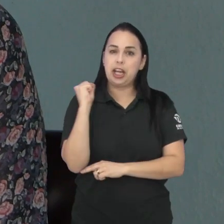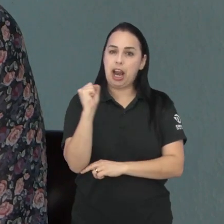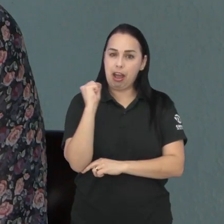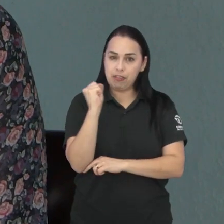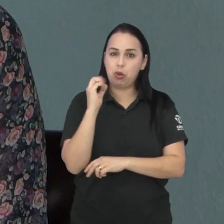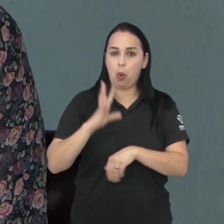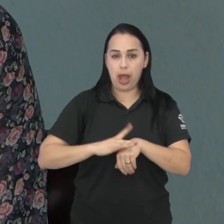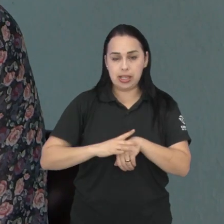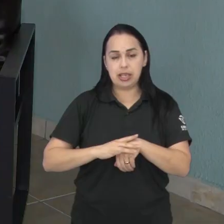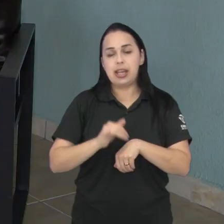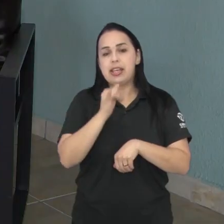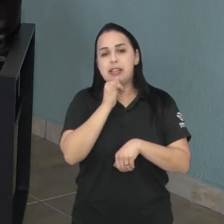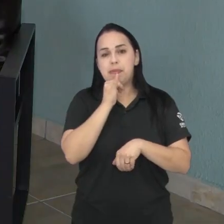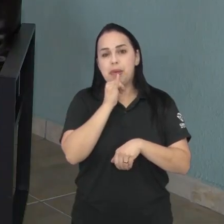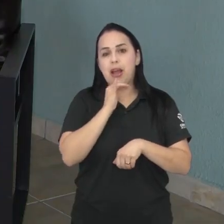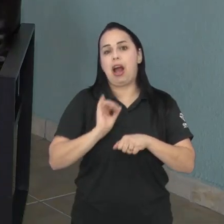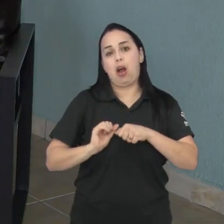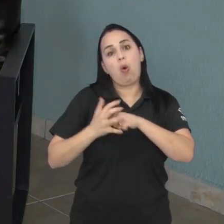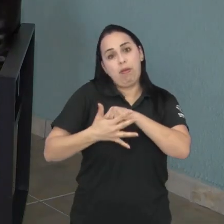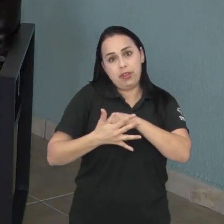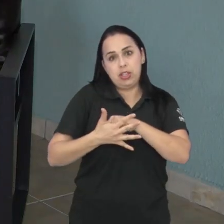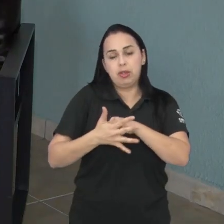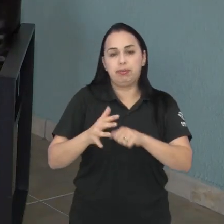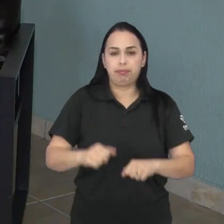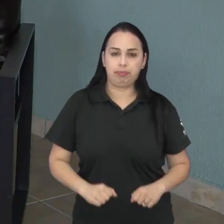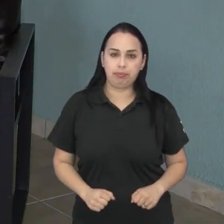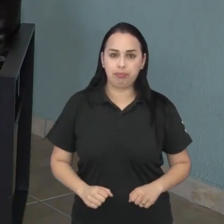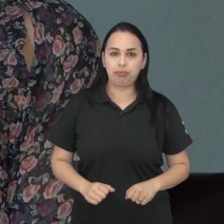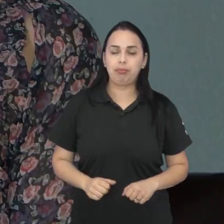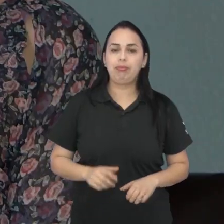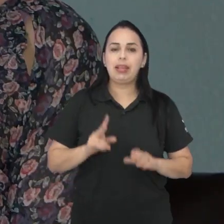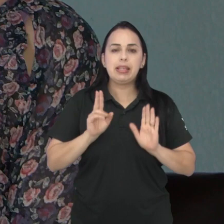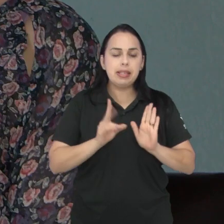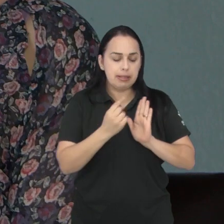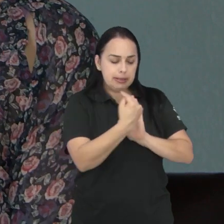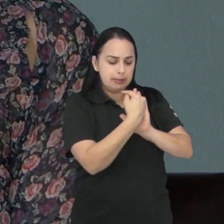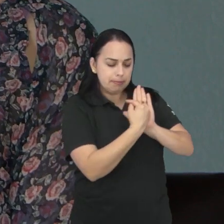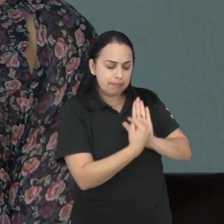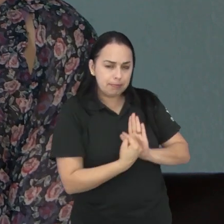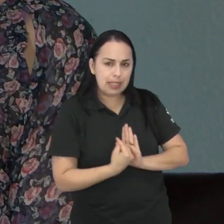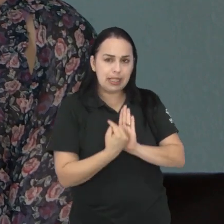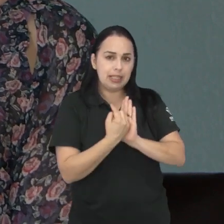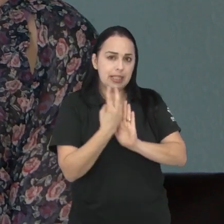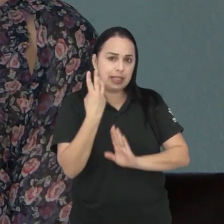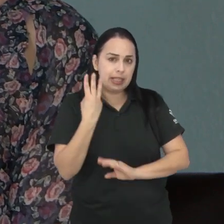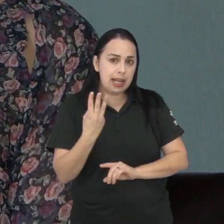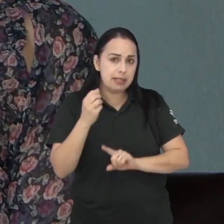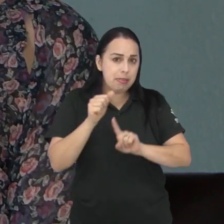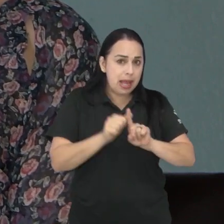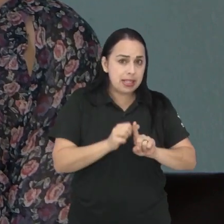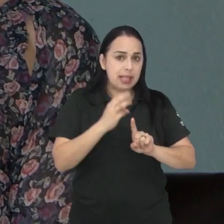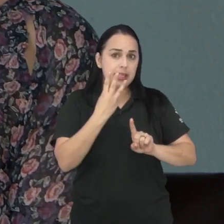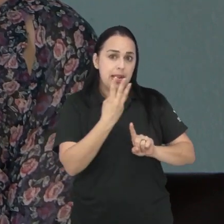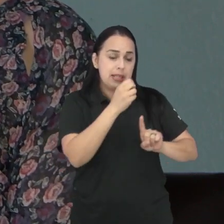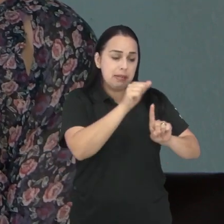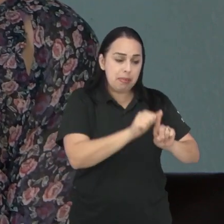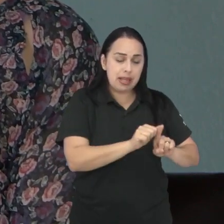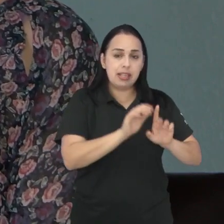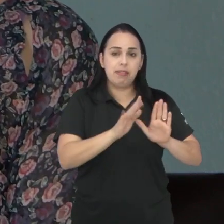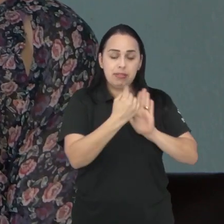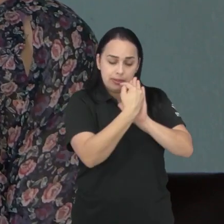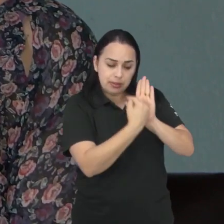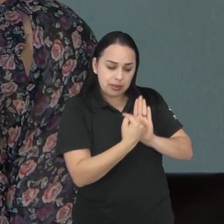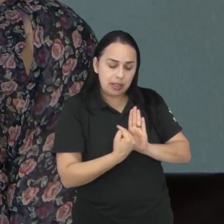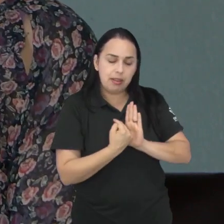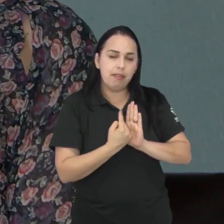mais graves de doenças como a covid-19 por exemplo faça exames de três meses todos os exames